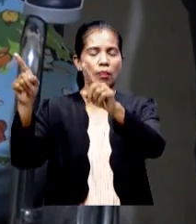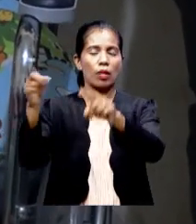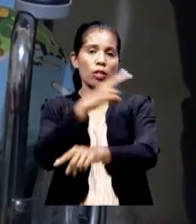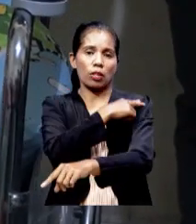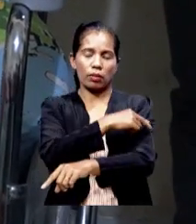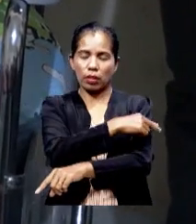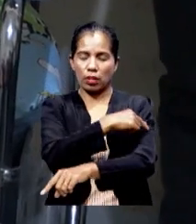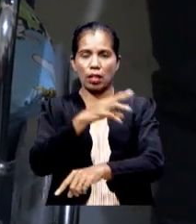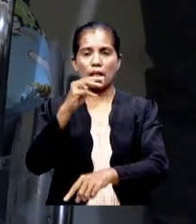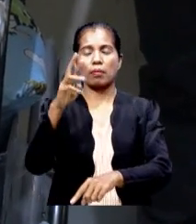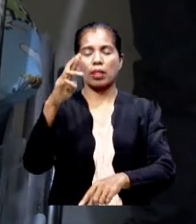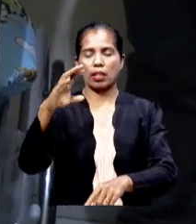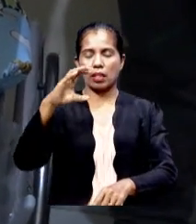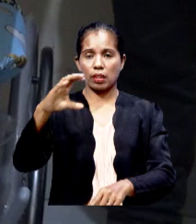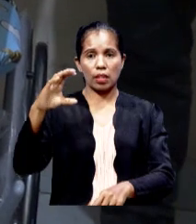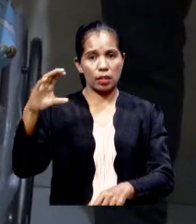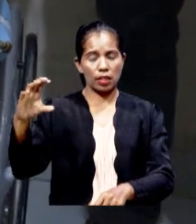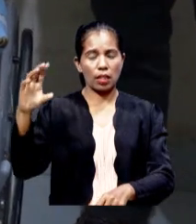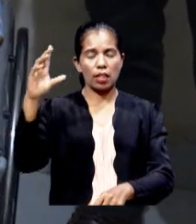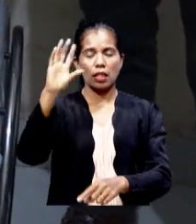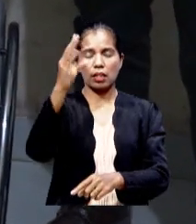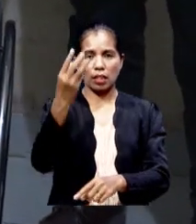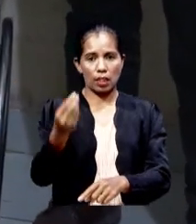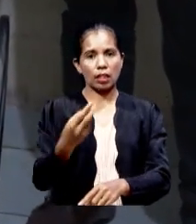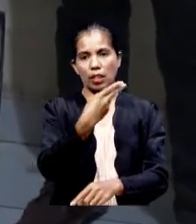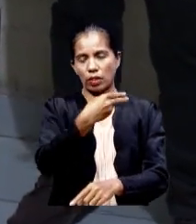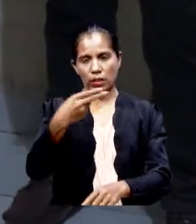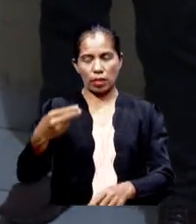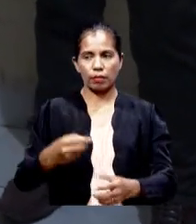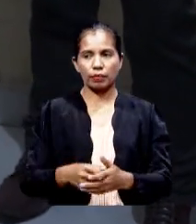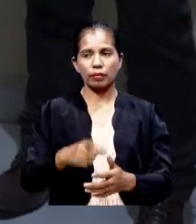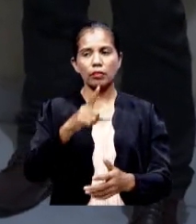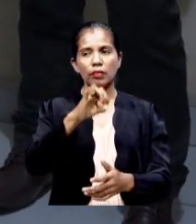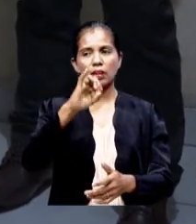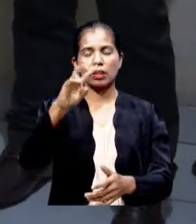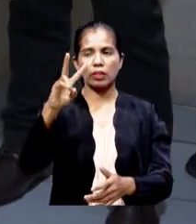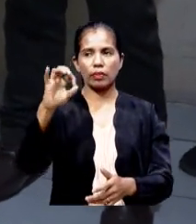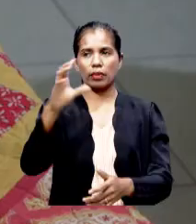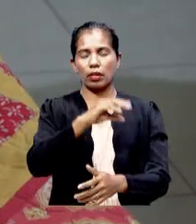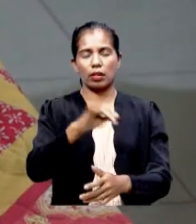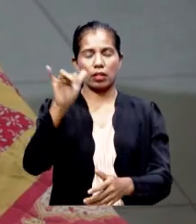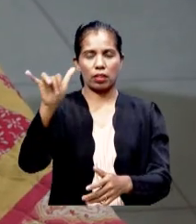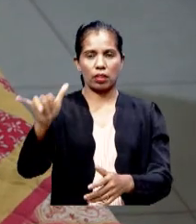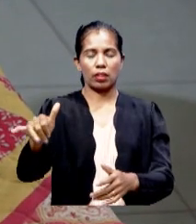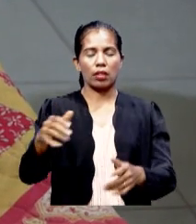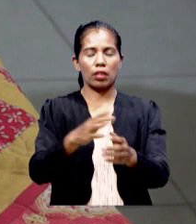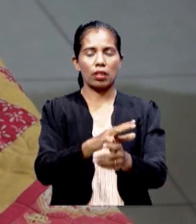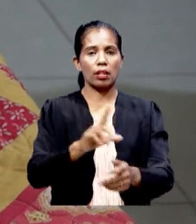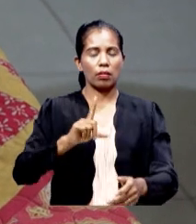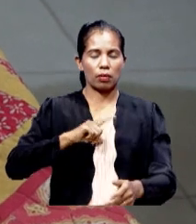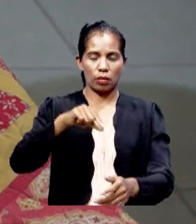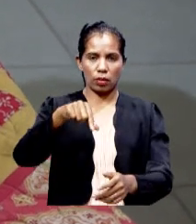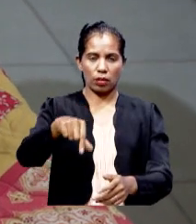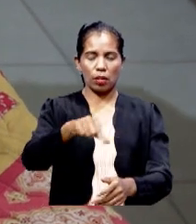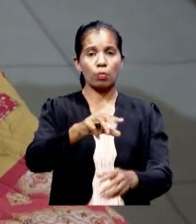Hospital MRCCC, Jakarta, Indonésia. Lívia Relaia Suco Aipelo, Posto Administrativo Bazar Tete,